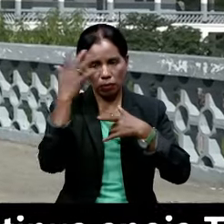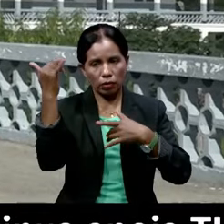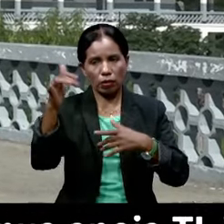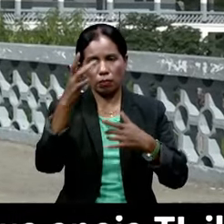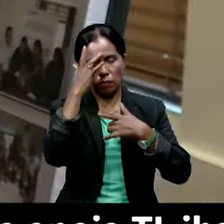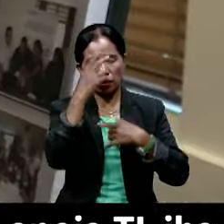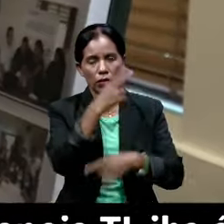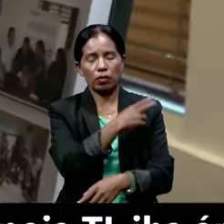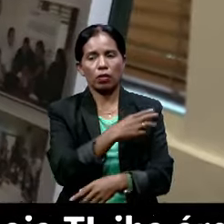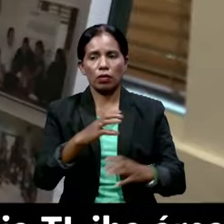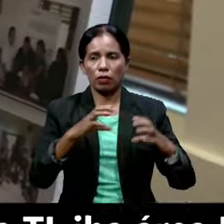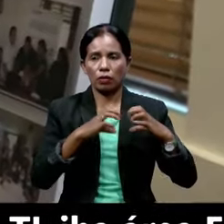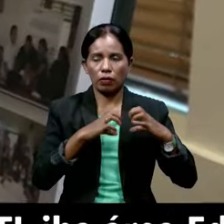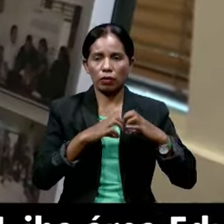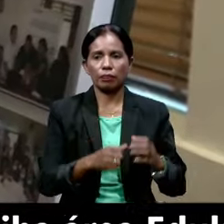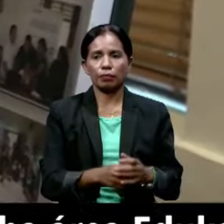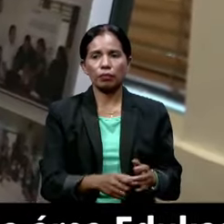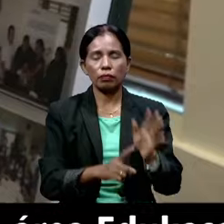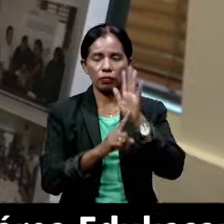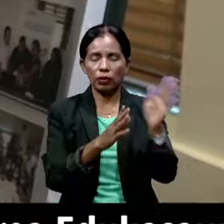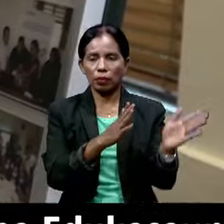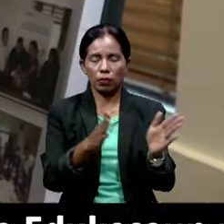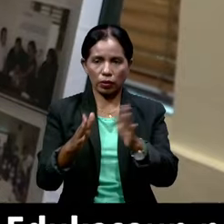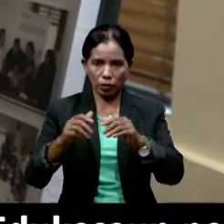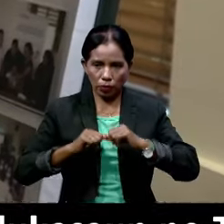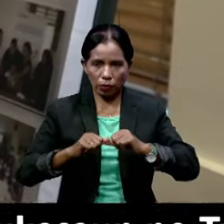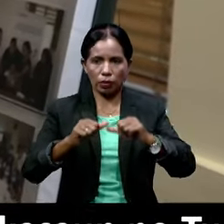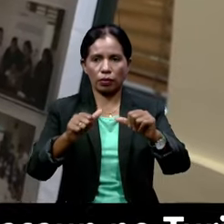Morasfuan. Informa que está processo lauhela e está